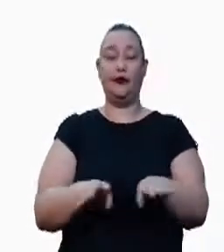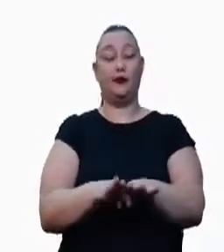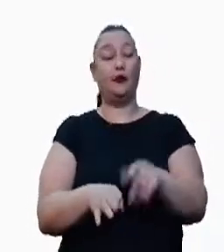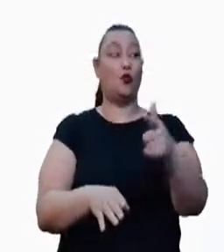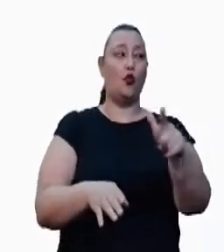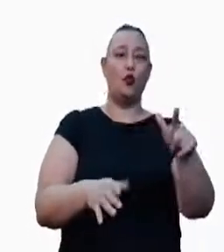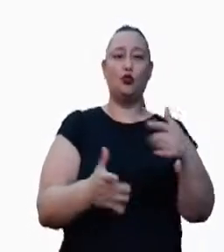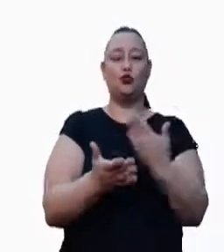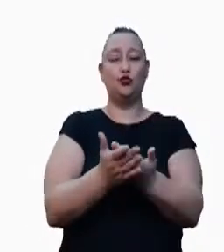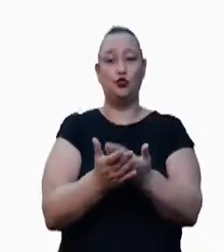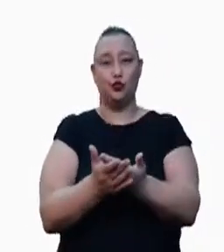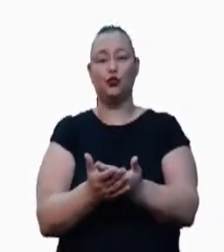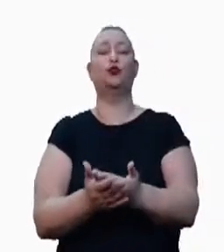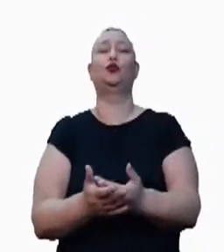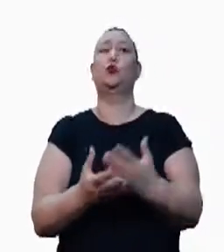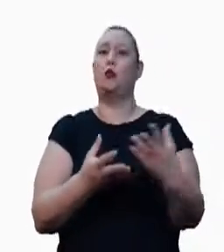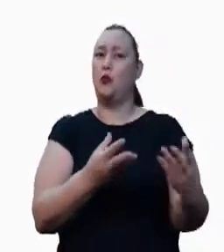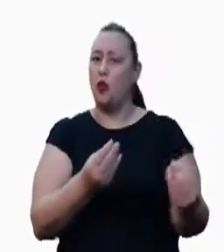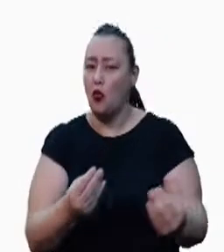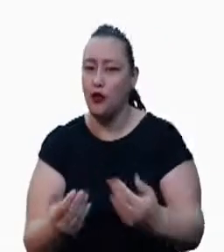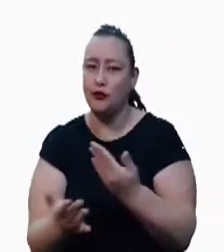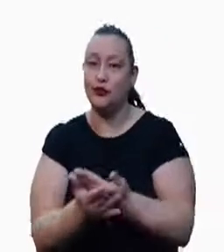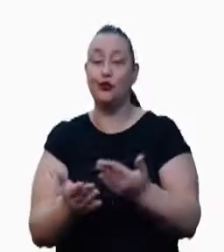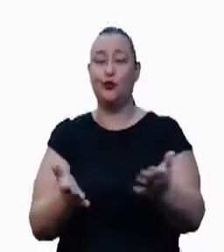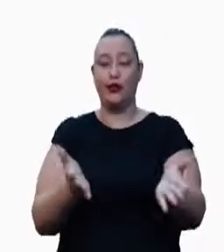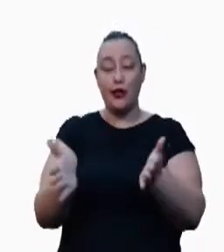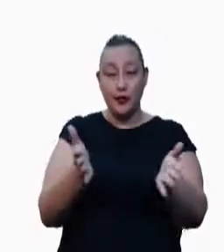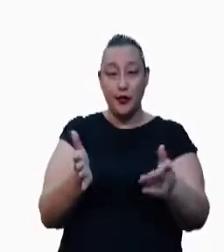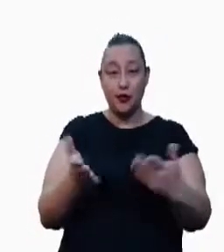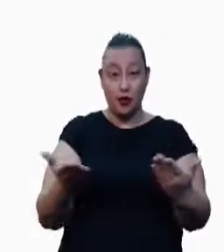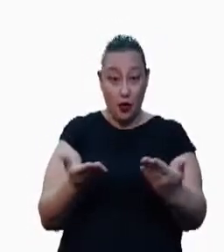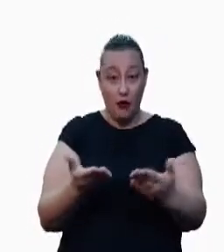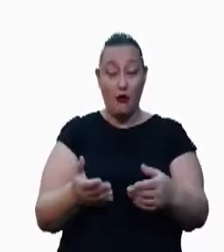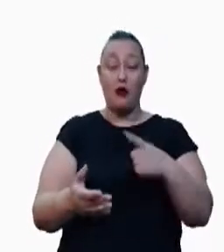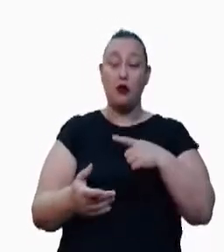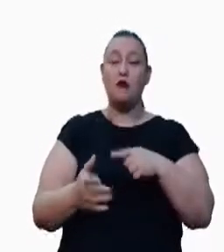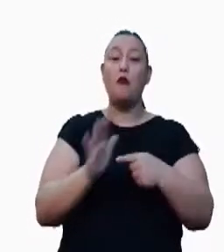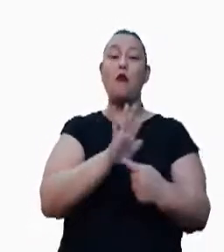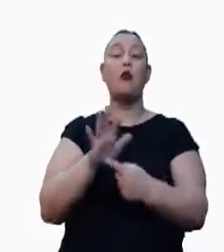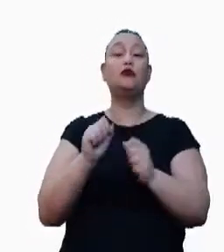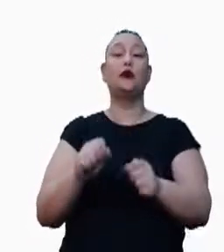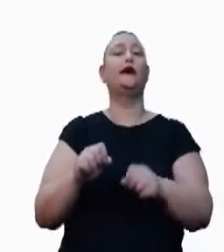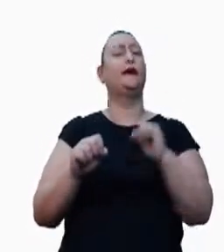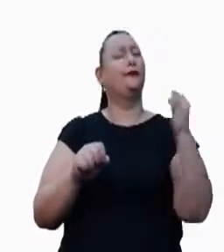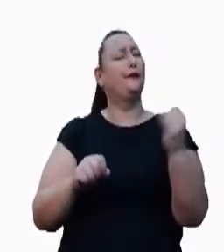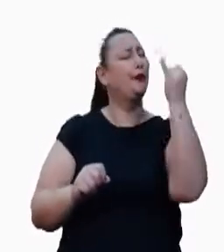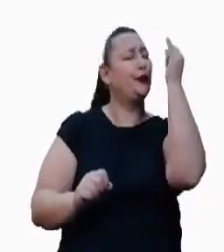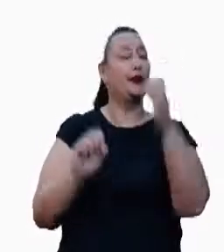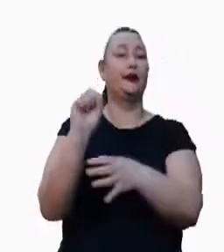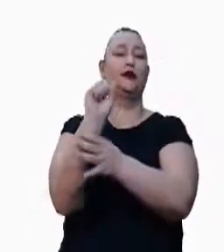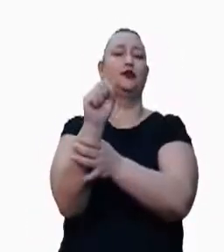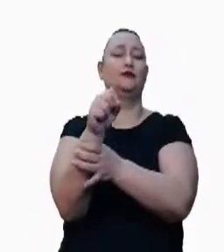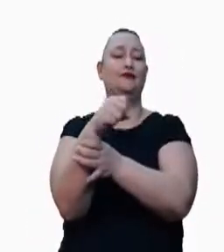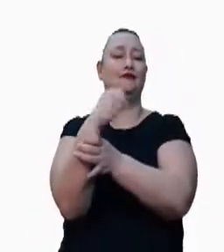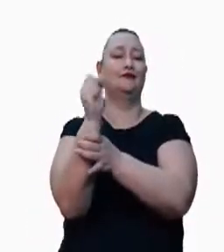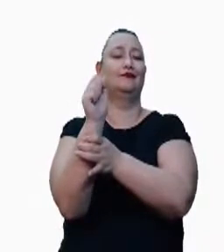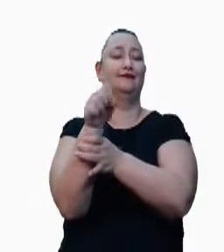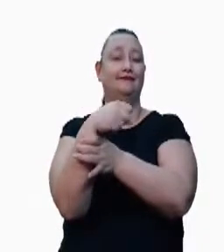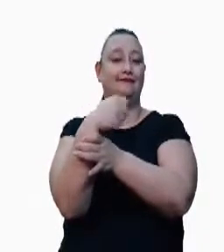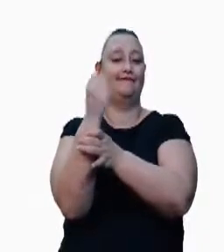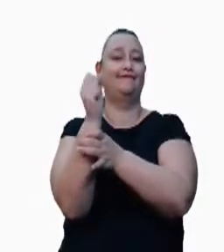estudos, aliás, muitos estudos atualmente, referem que a importância da fisioterapia. Como a gente fala,